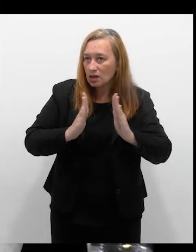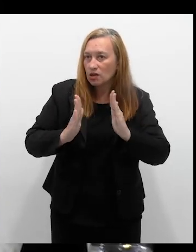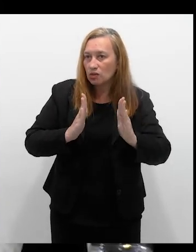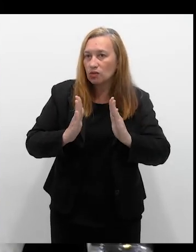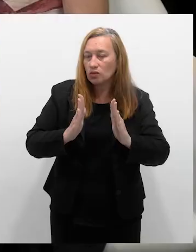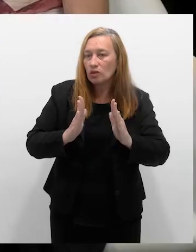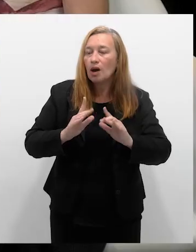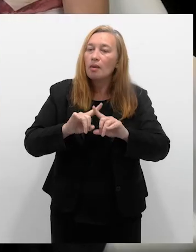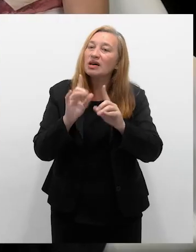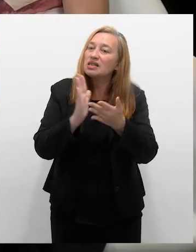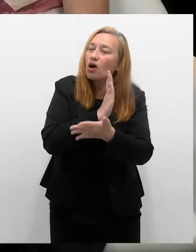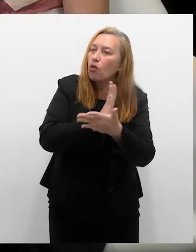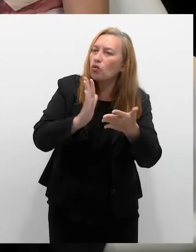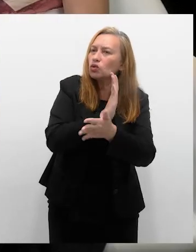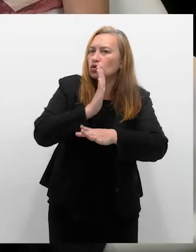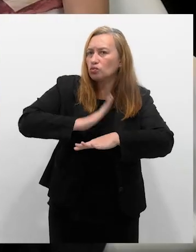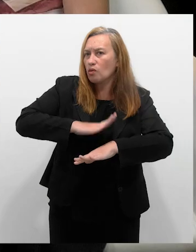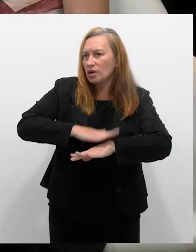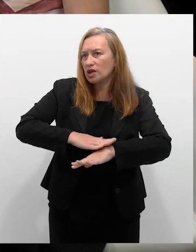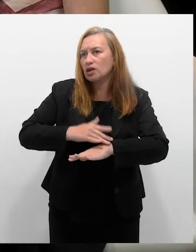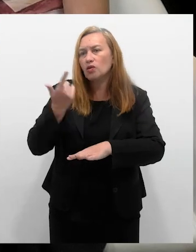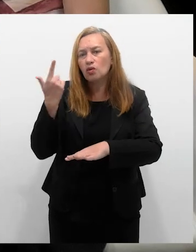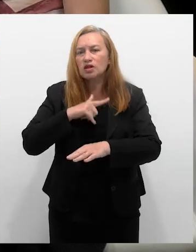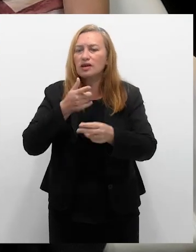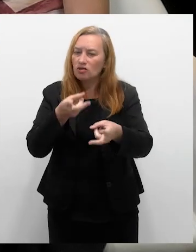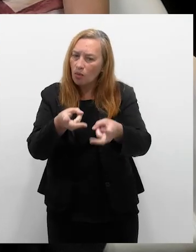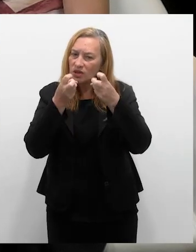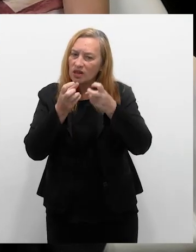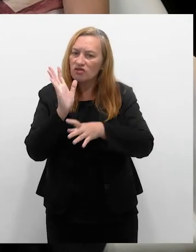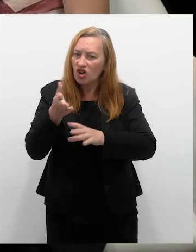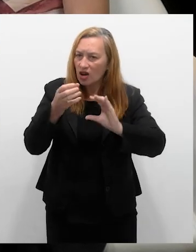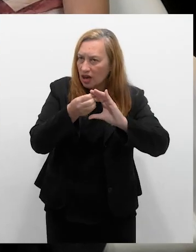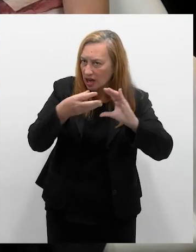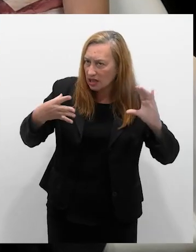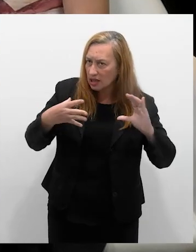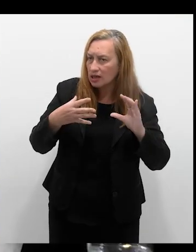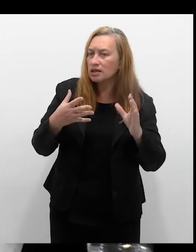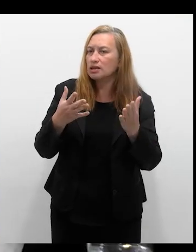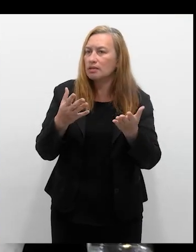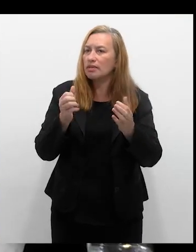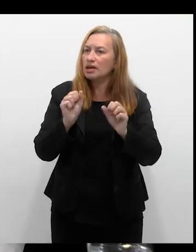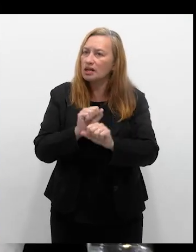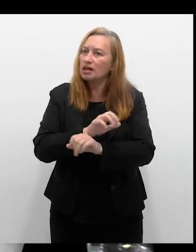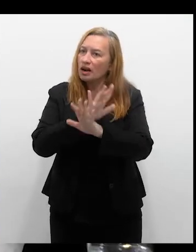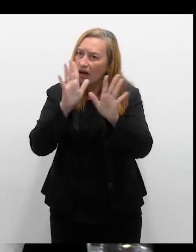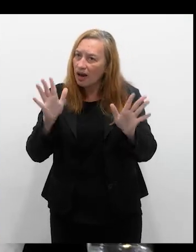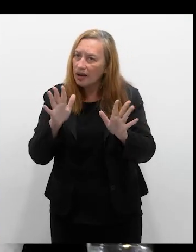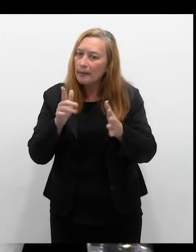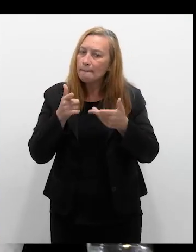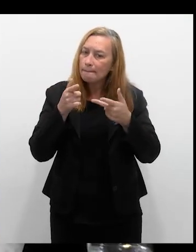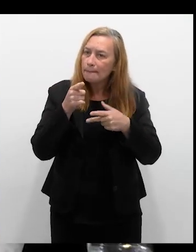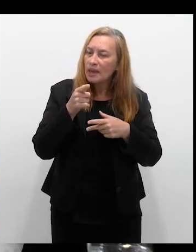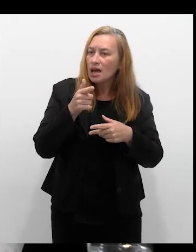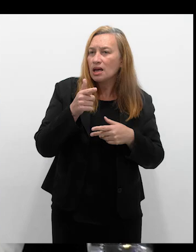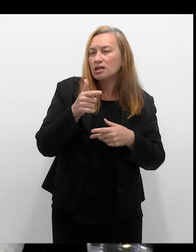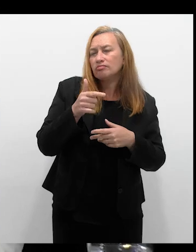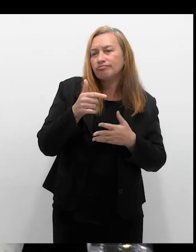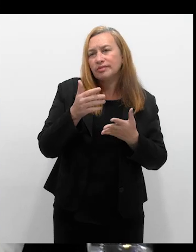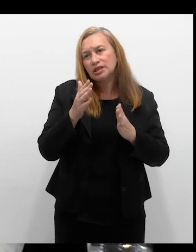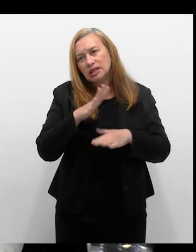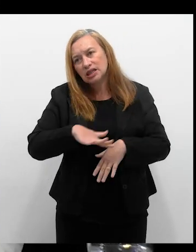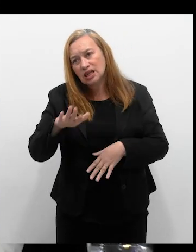adultez, mas há alguns casos, tá, em que a gente consegue já ver características bem significativas ali